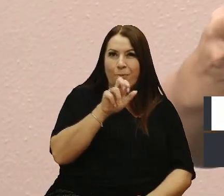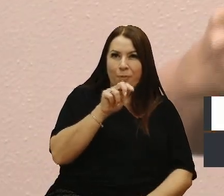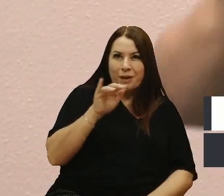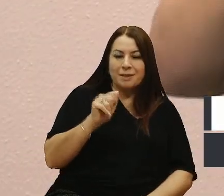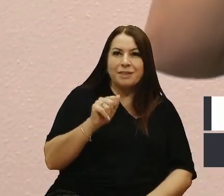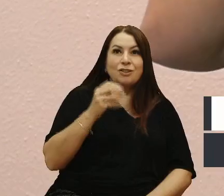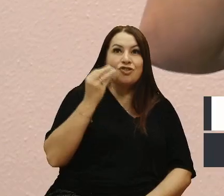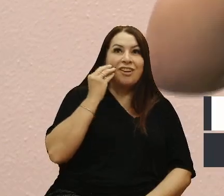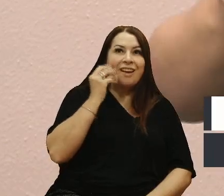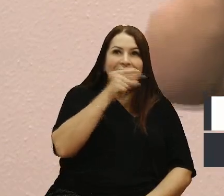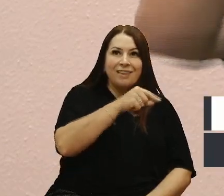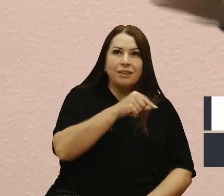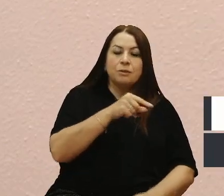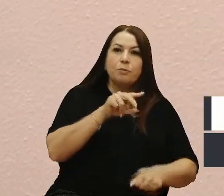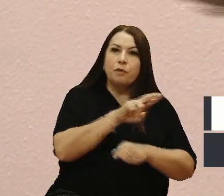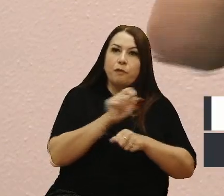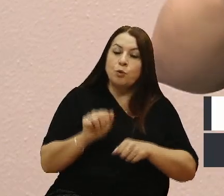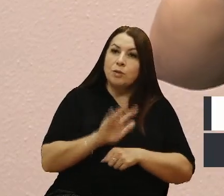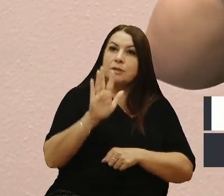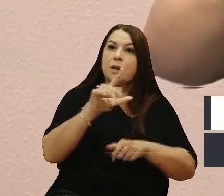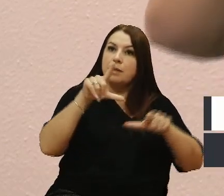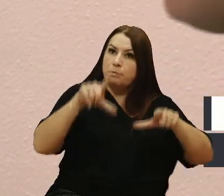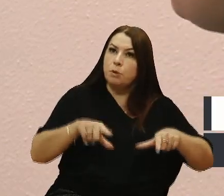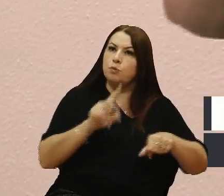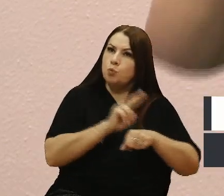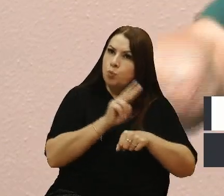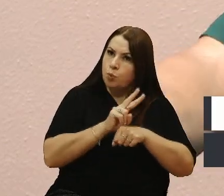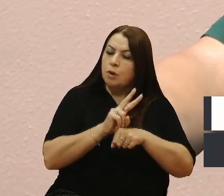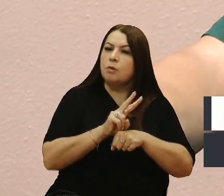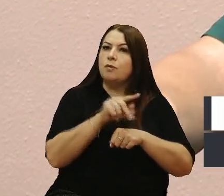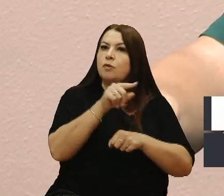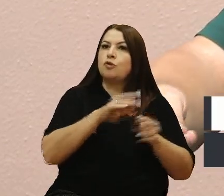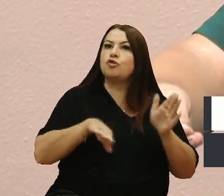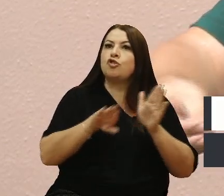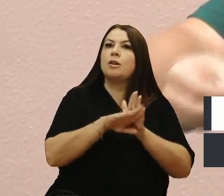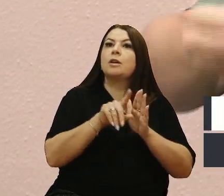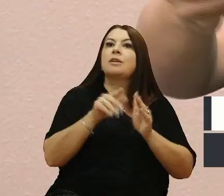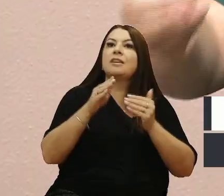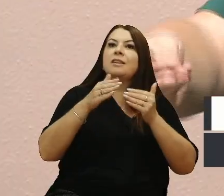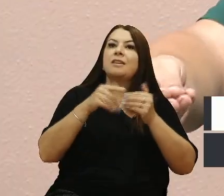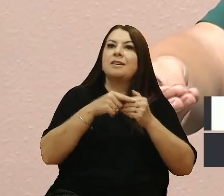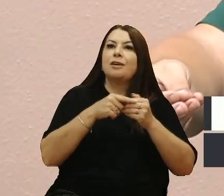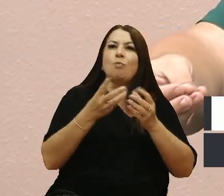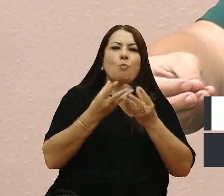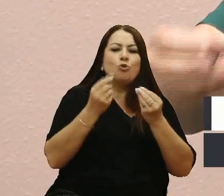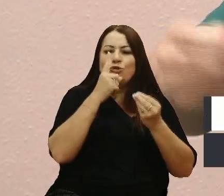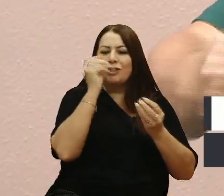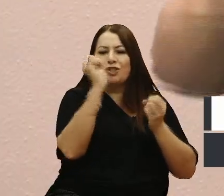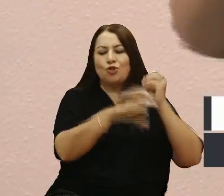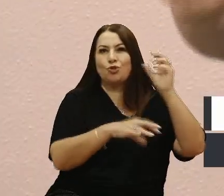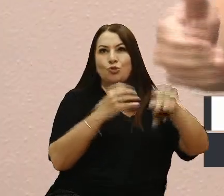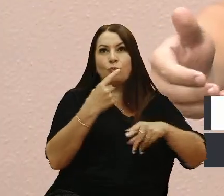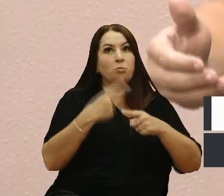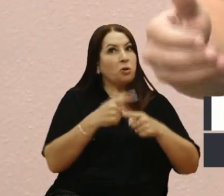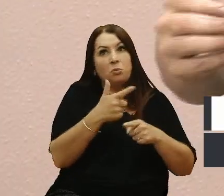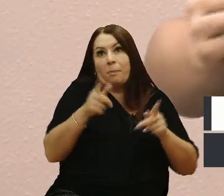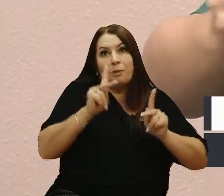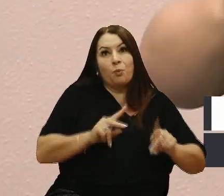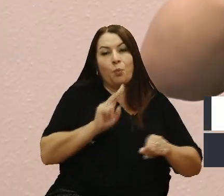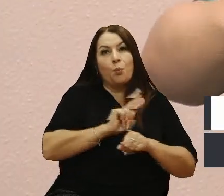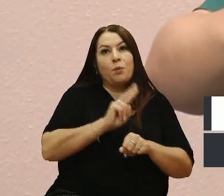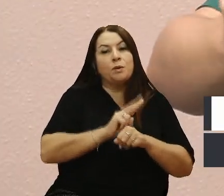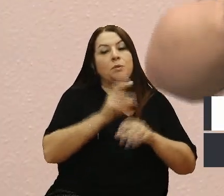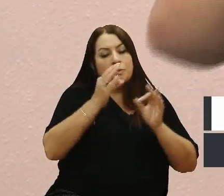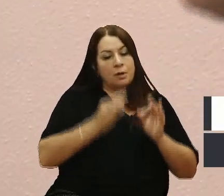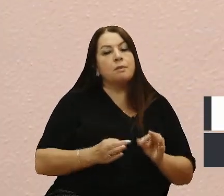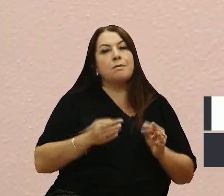valorizar esse espaço que será cuidado. A gente esteve lá, quando a gente chegou, o que tinha na porta? Montoeira de lixo. Por quê? Porque não tem ninguém lá cuidando. Eu tenho